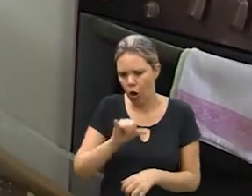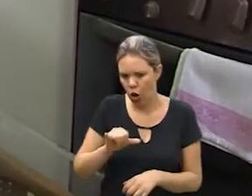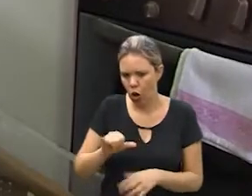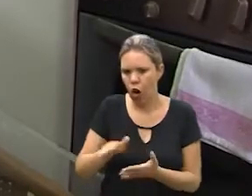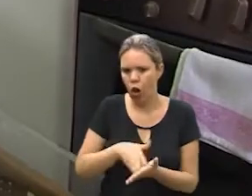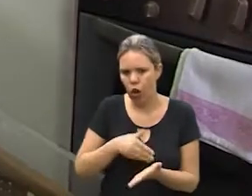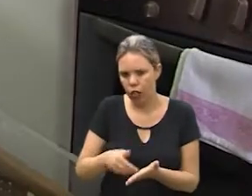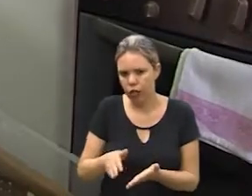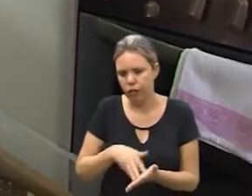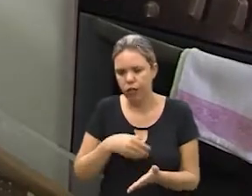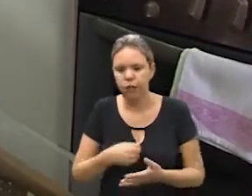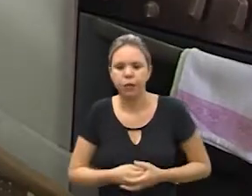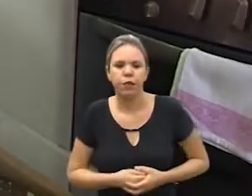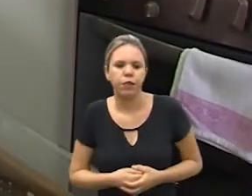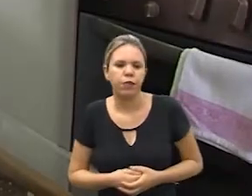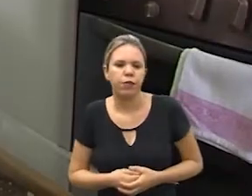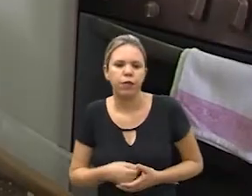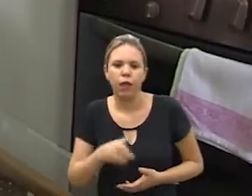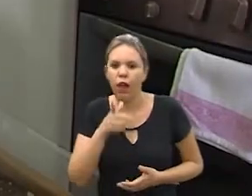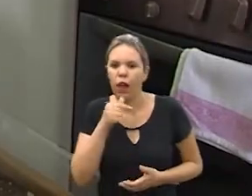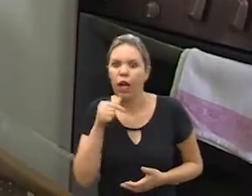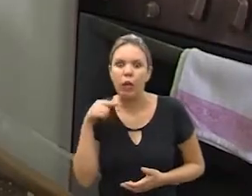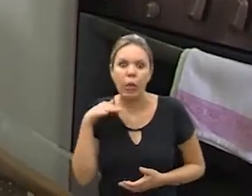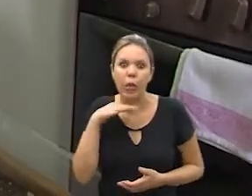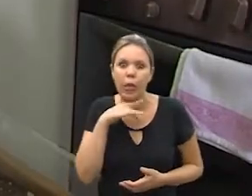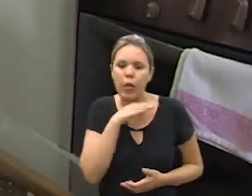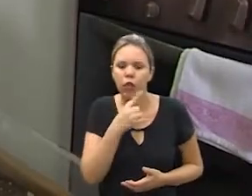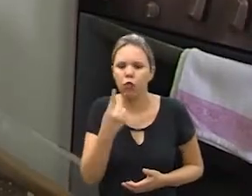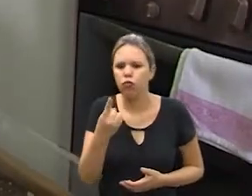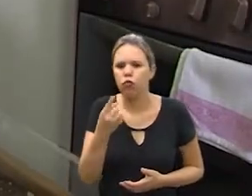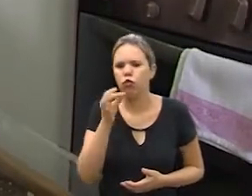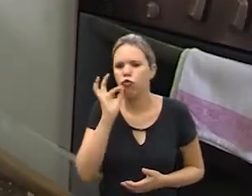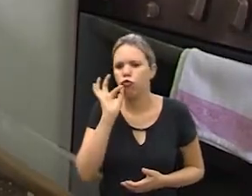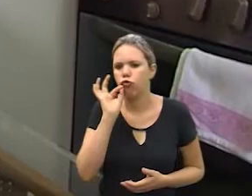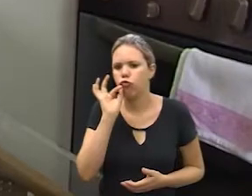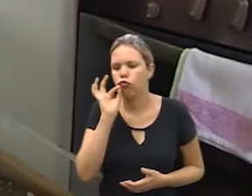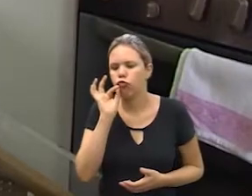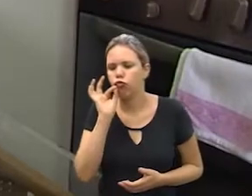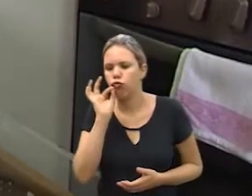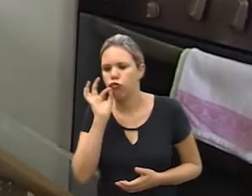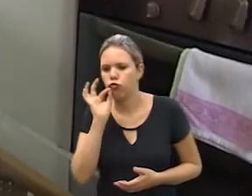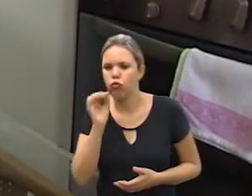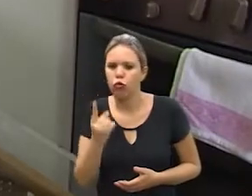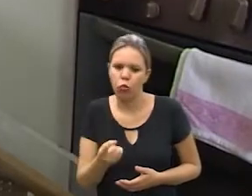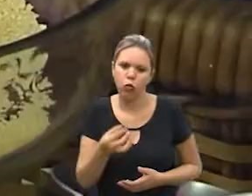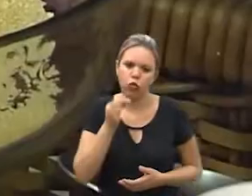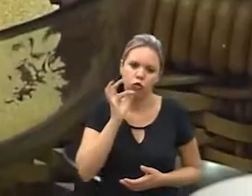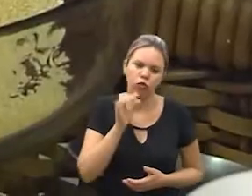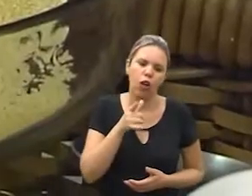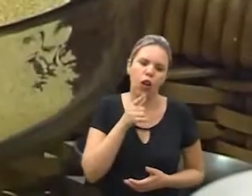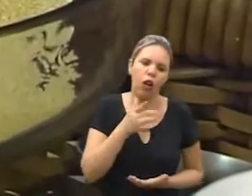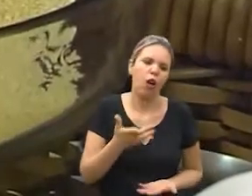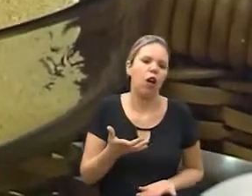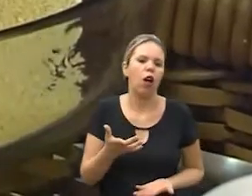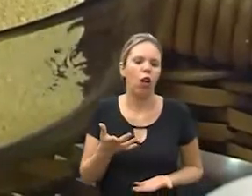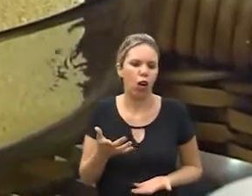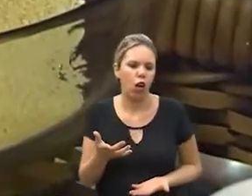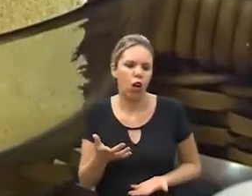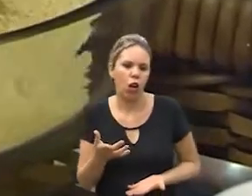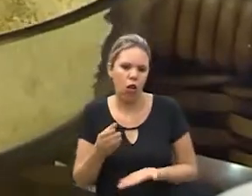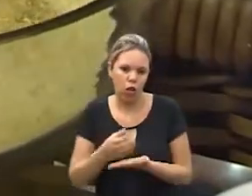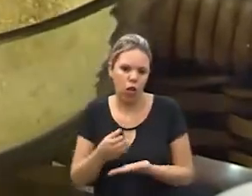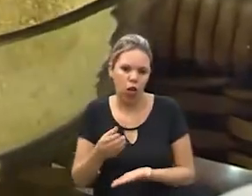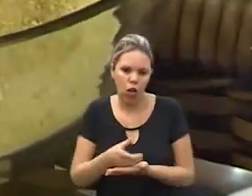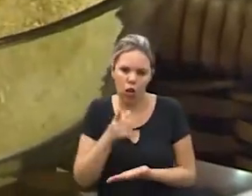a manteiga. E água quente. Então eu coloquei aqui uma xícara de cuscuz marroquino. Pode colocar uma xícara, um pouquinho mais de